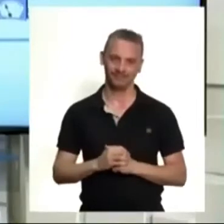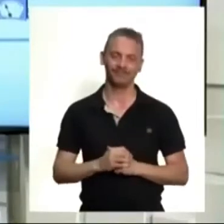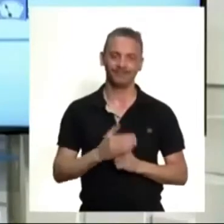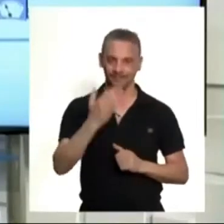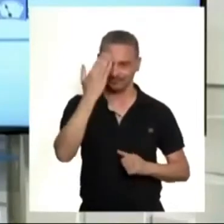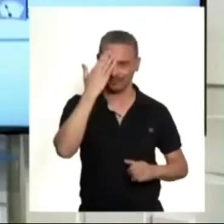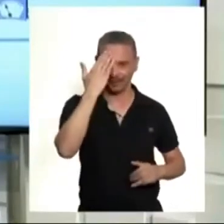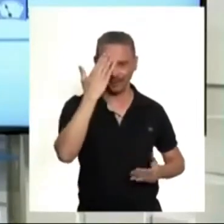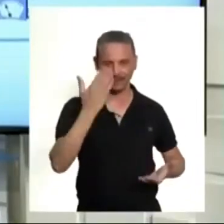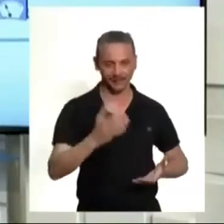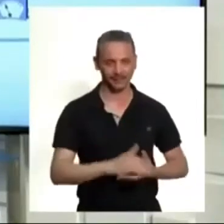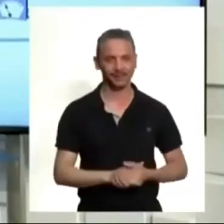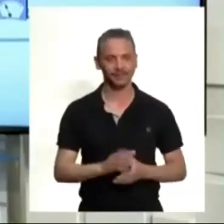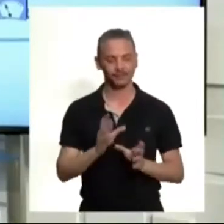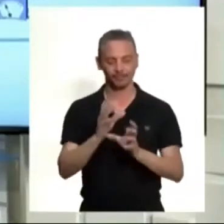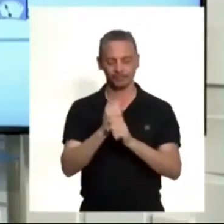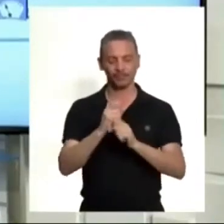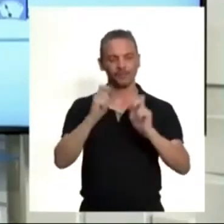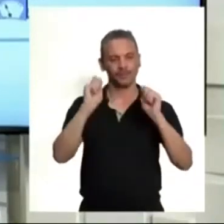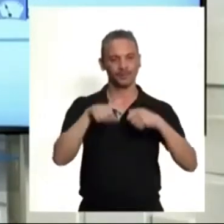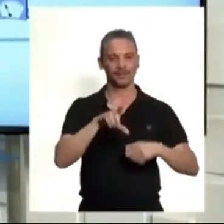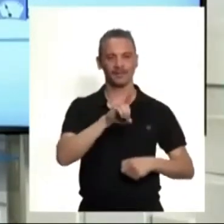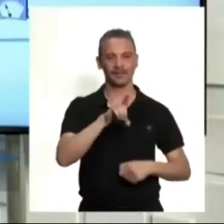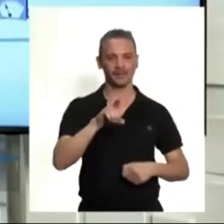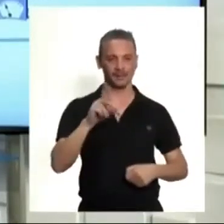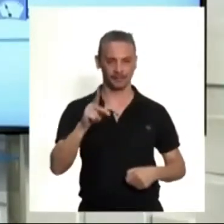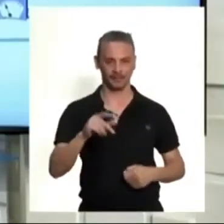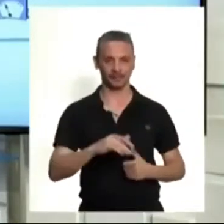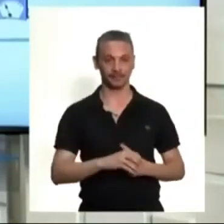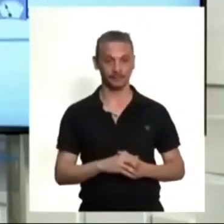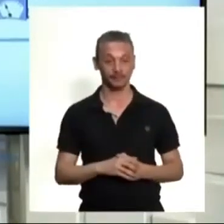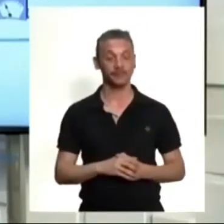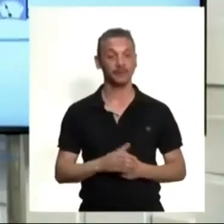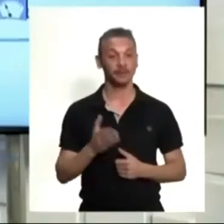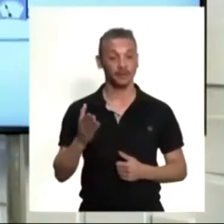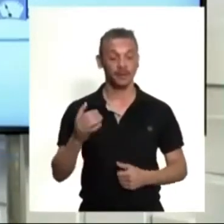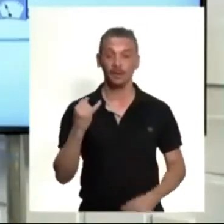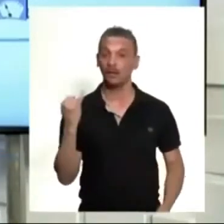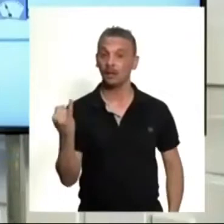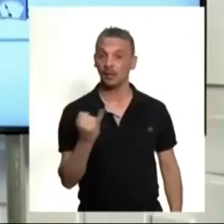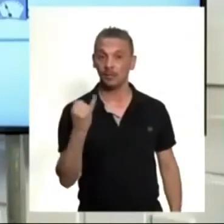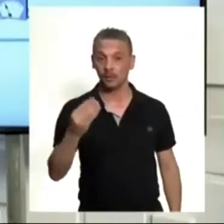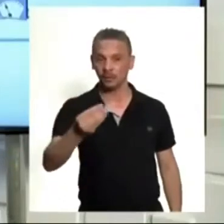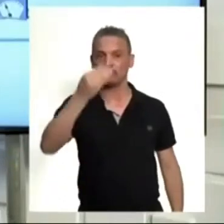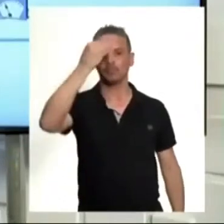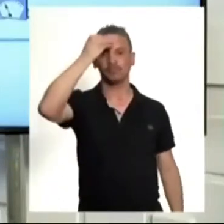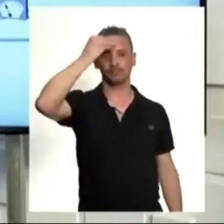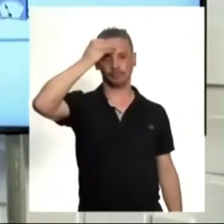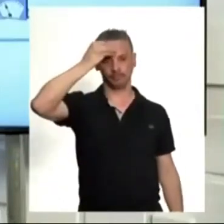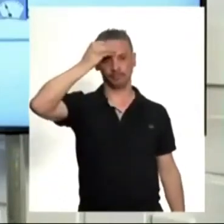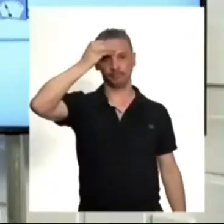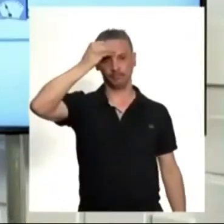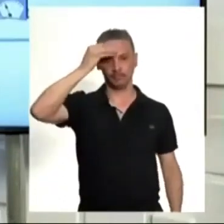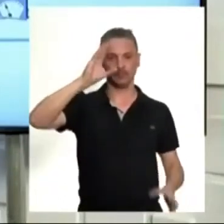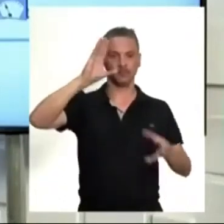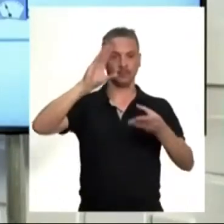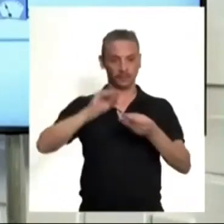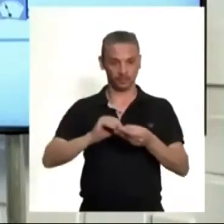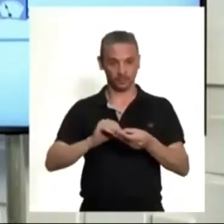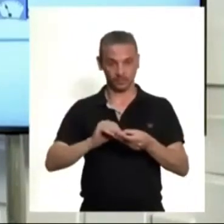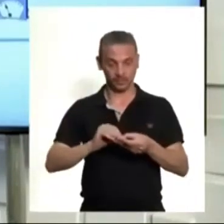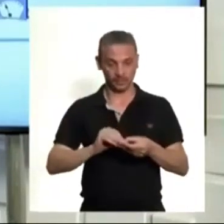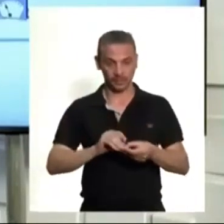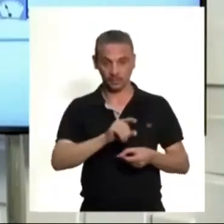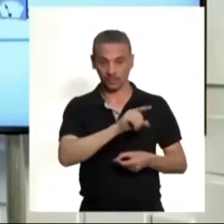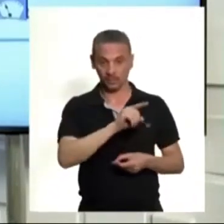Entendeu? Dá pra gente calcular então a DDP da pilha dessa forma. Gente, isso aqui é muito importante você lembrar, tá? Então, resumindo para você, você